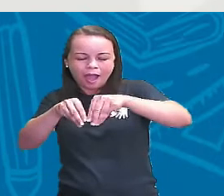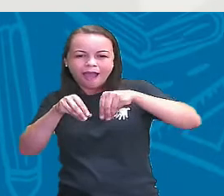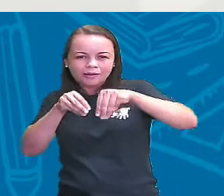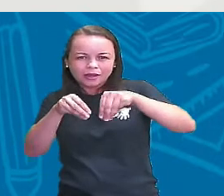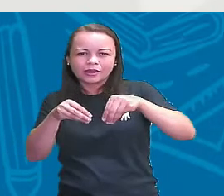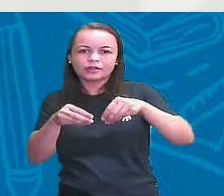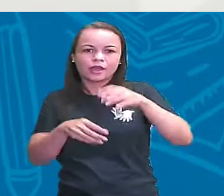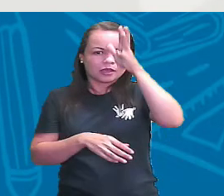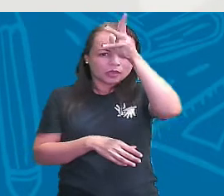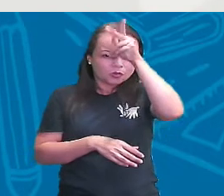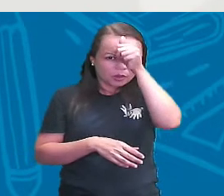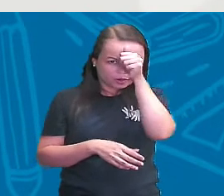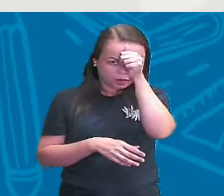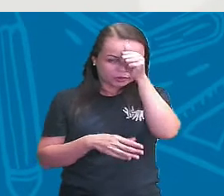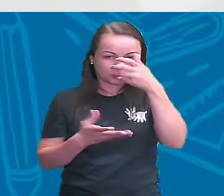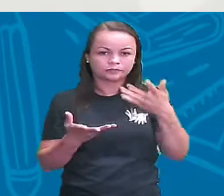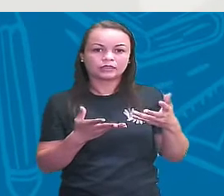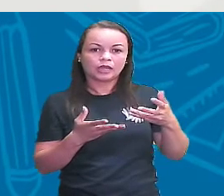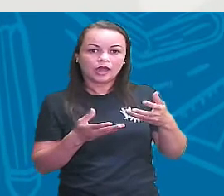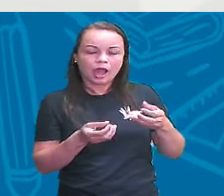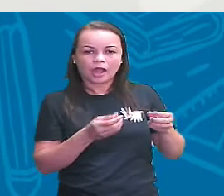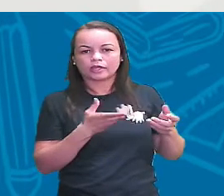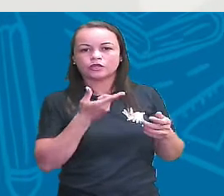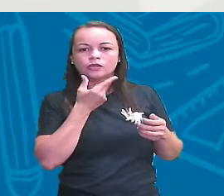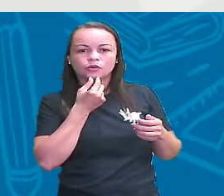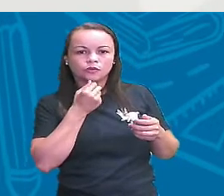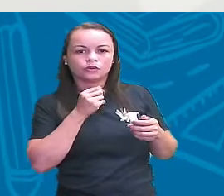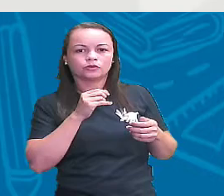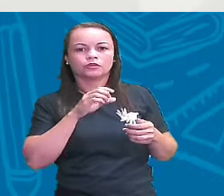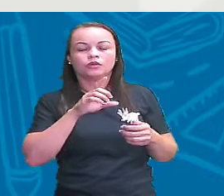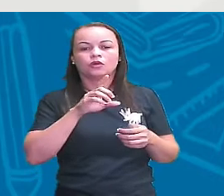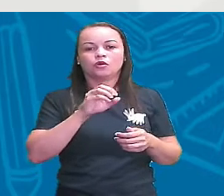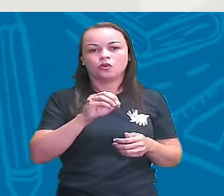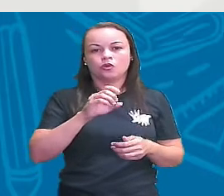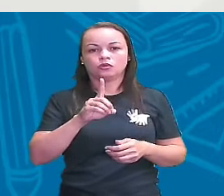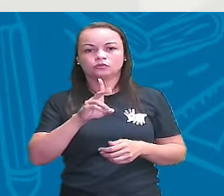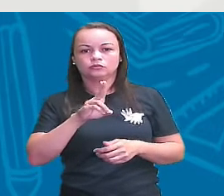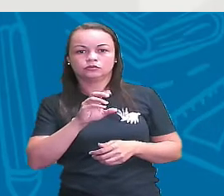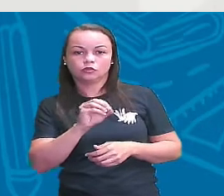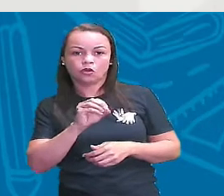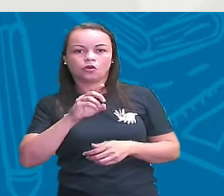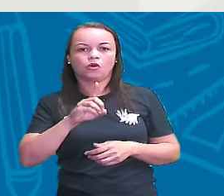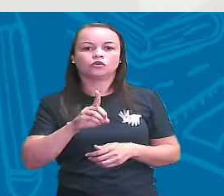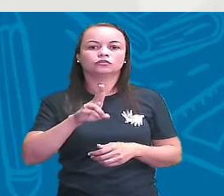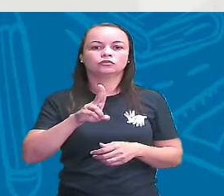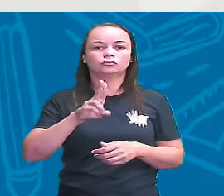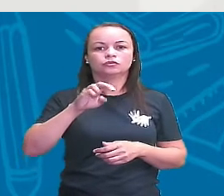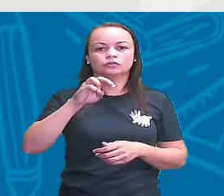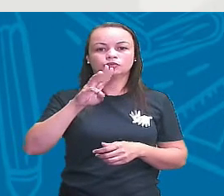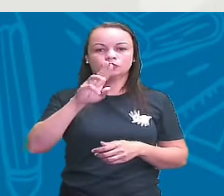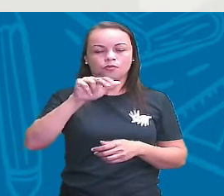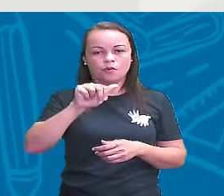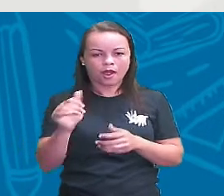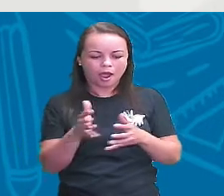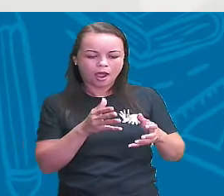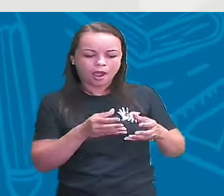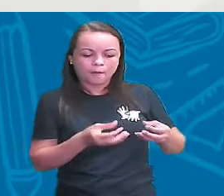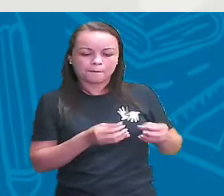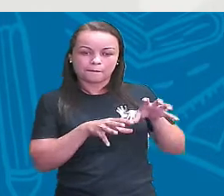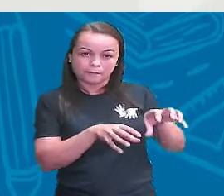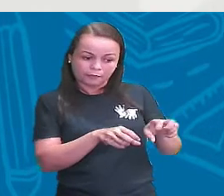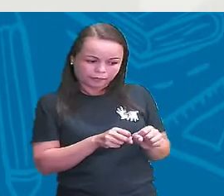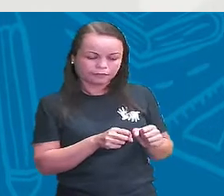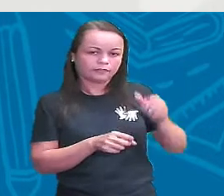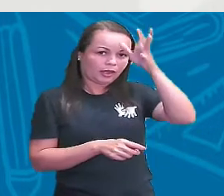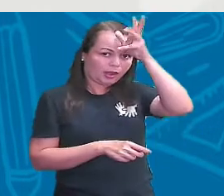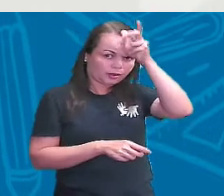Ododua coloca esse punhado de areia, né, ali no mar Primiervo, no primeiro mar, certo? E coloca a galinha,